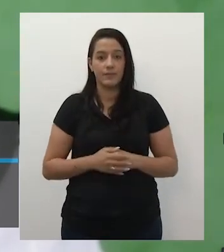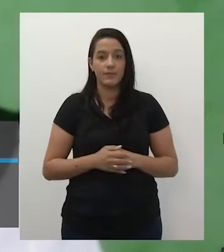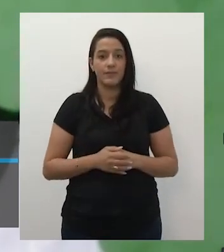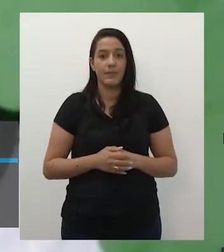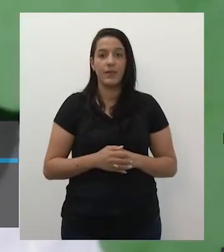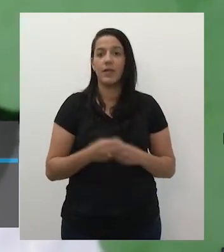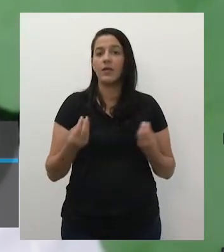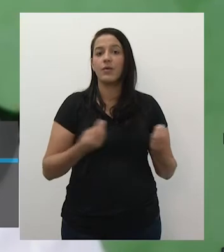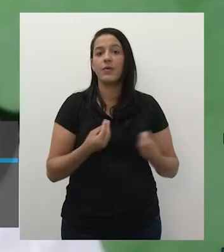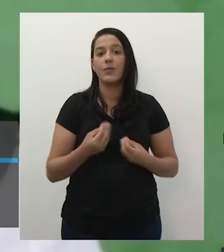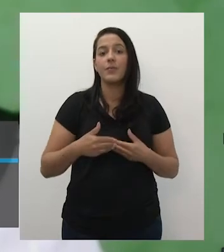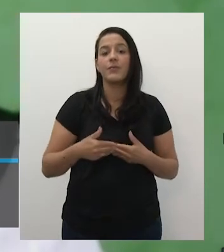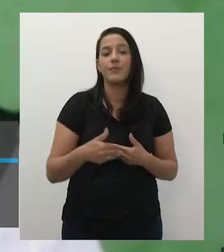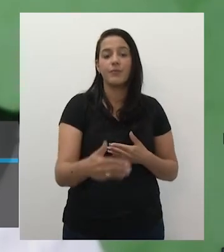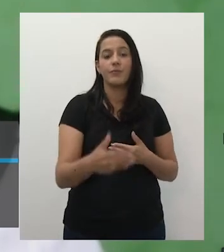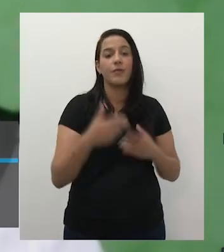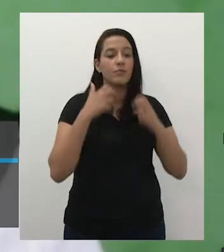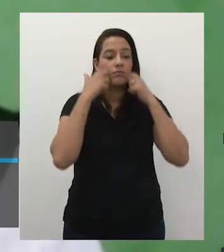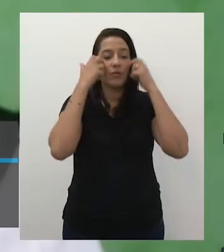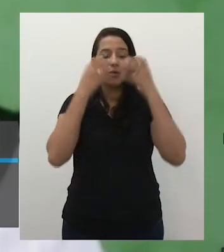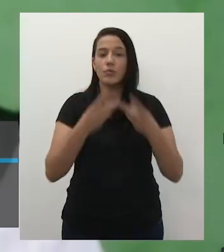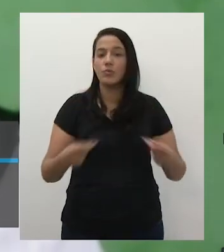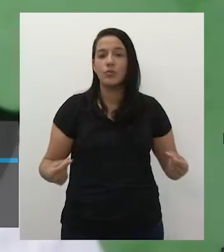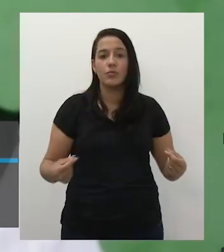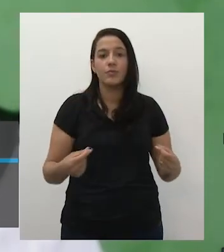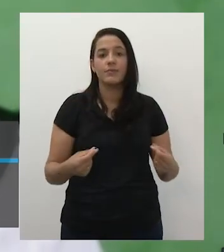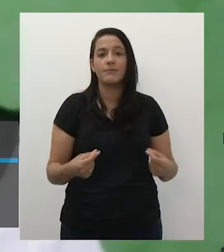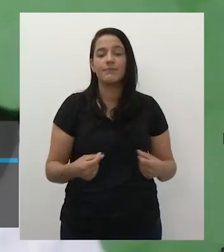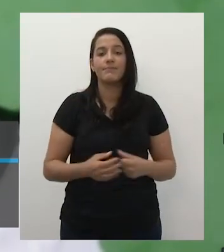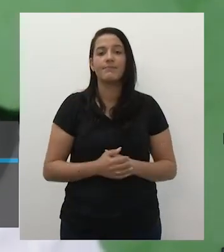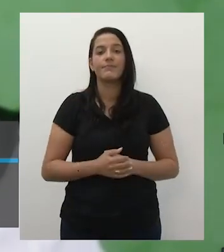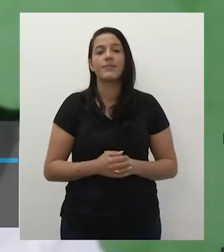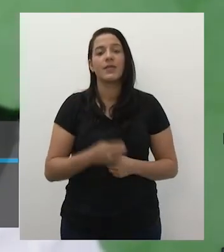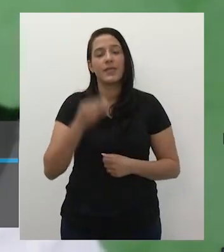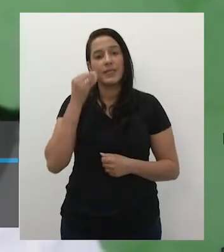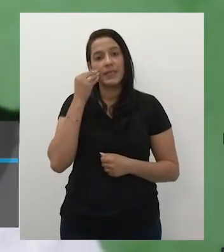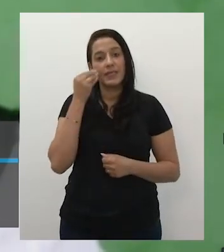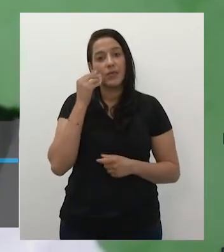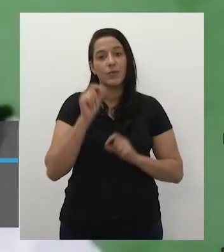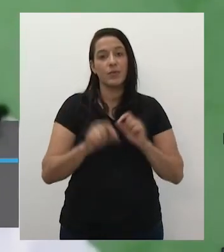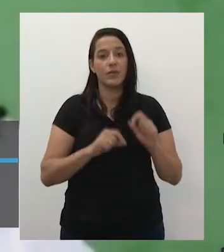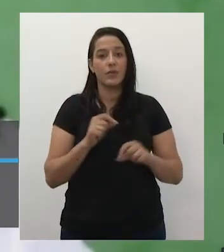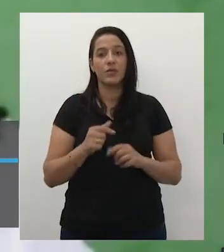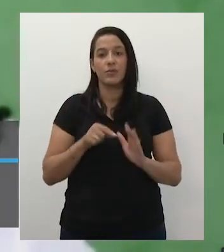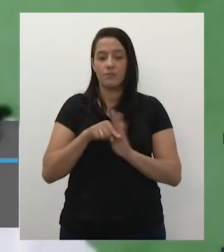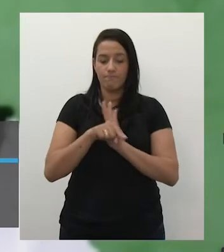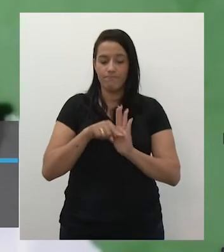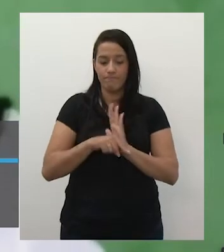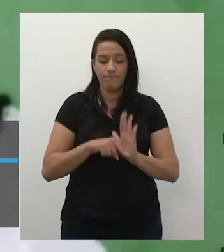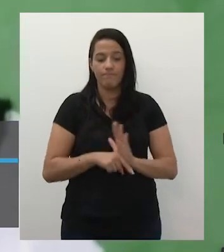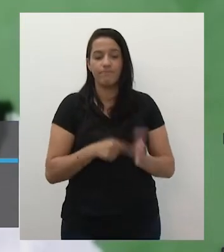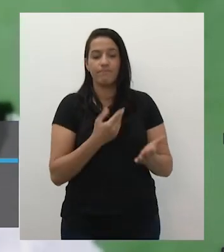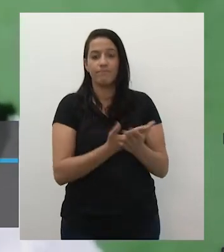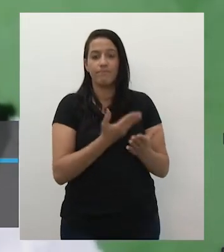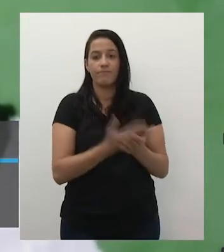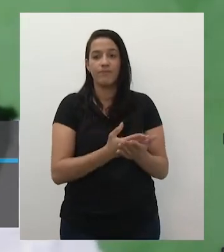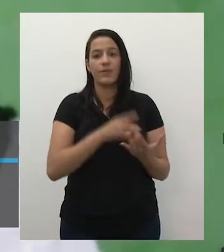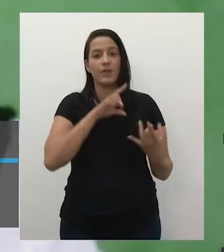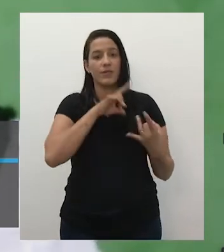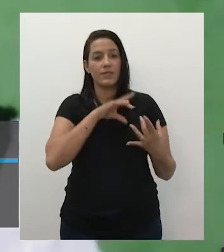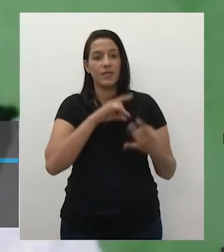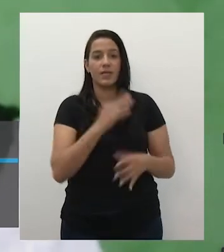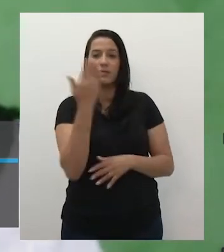Fui para casa desesperada. Como sempre fui tímida e insegura, fiquei pensando, e agora, o que eu faço? Como